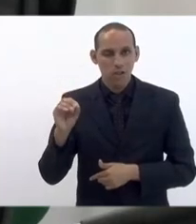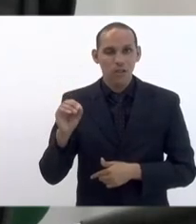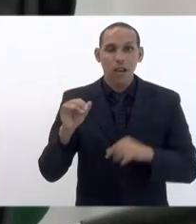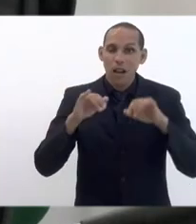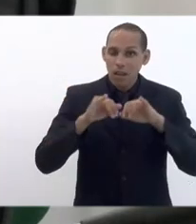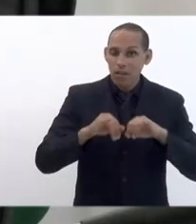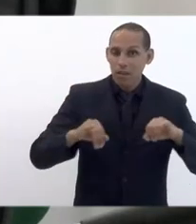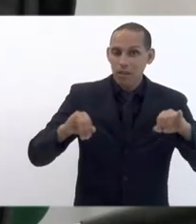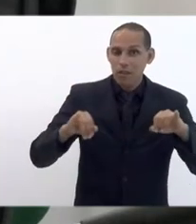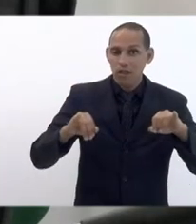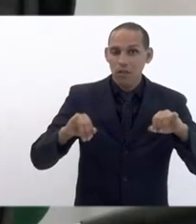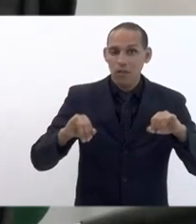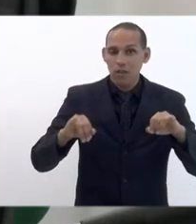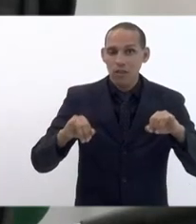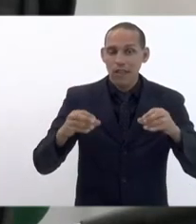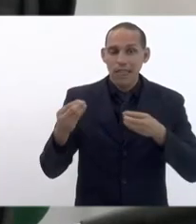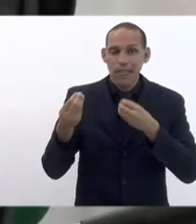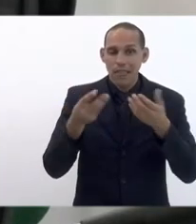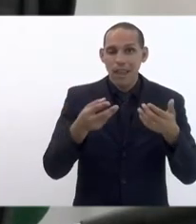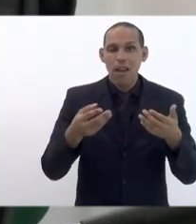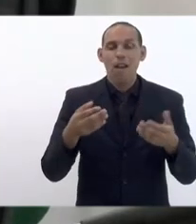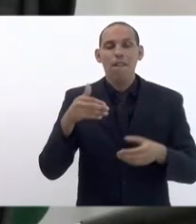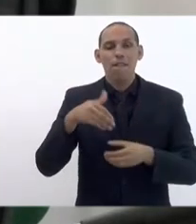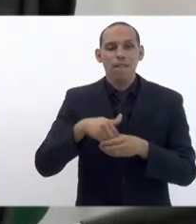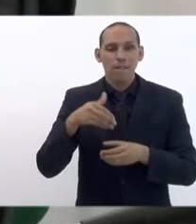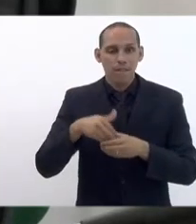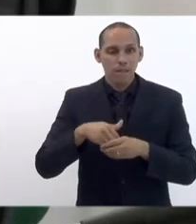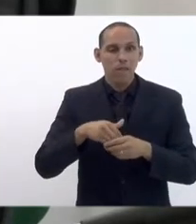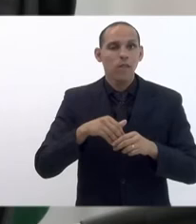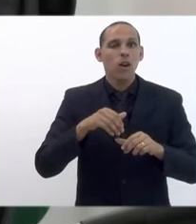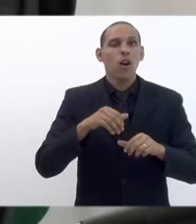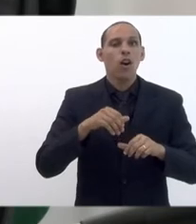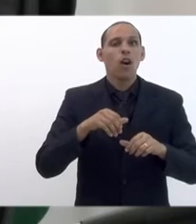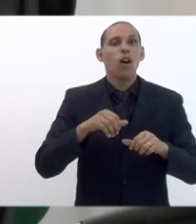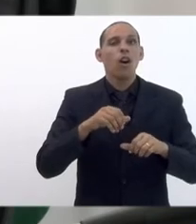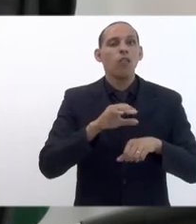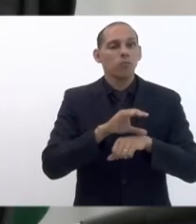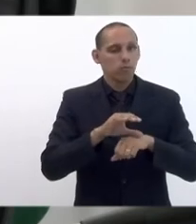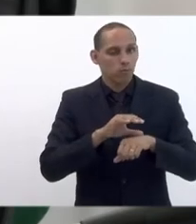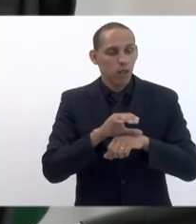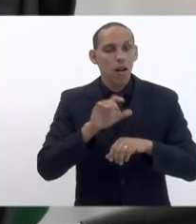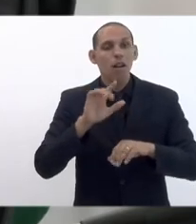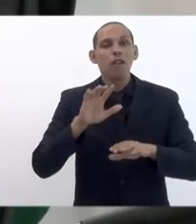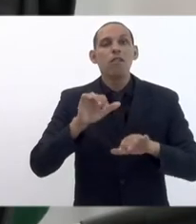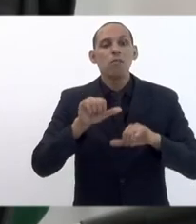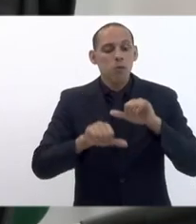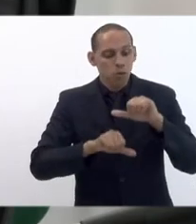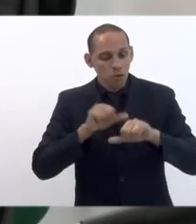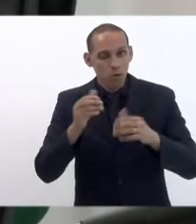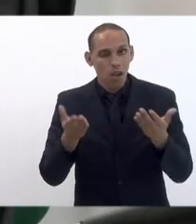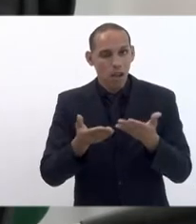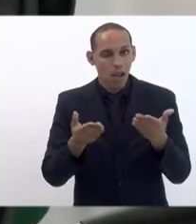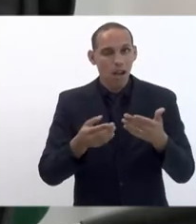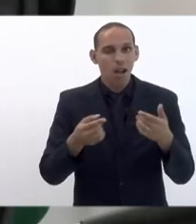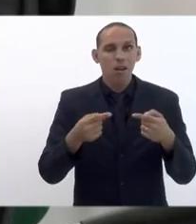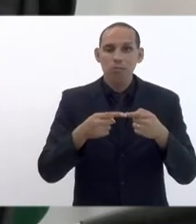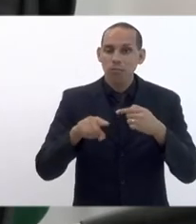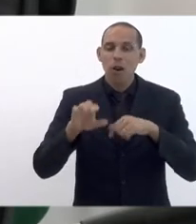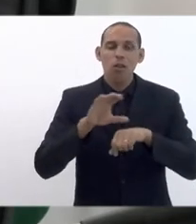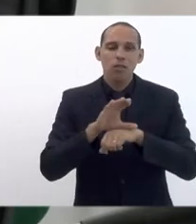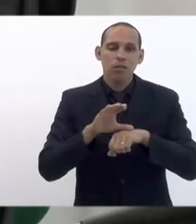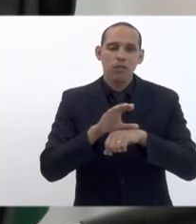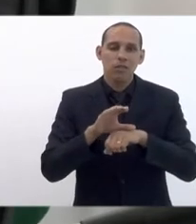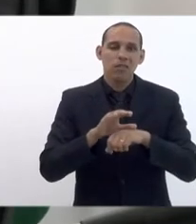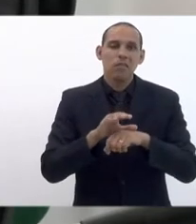alertou que tinha dado o voto pela constitucionalidade, que alterou o voto para inconstitucionalidade, transformando em indicação